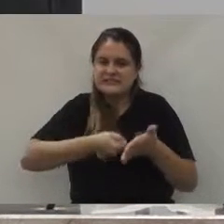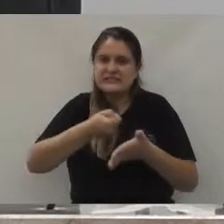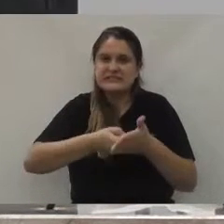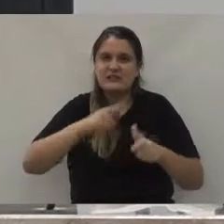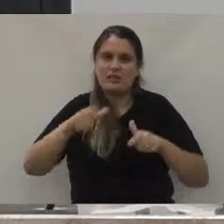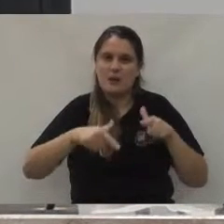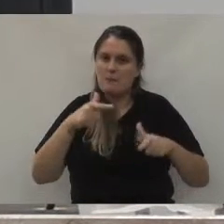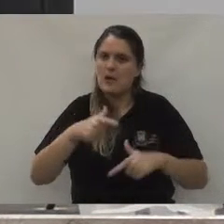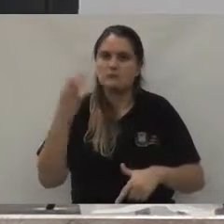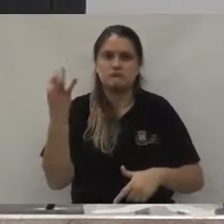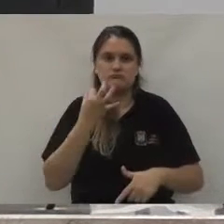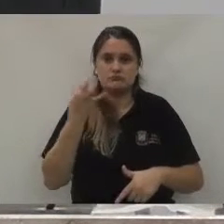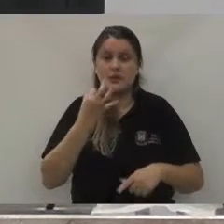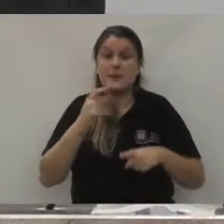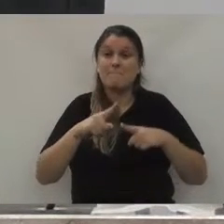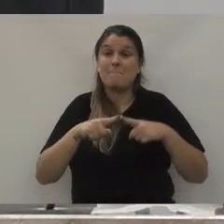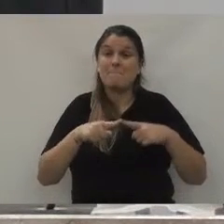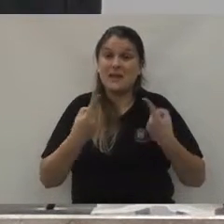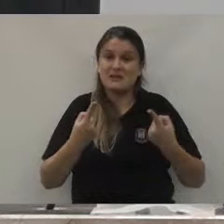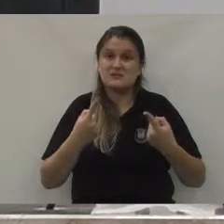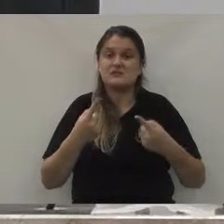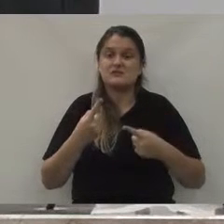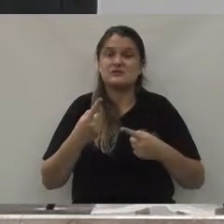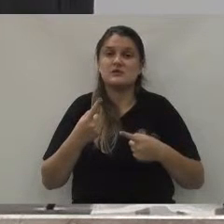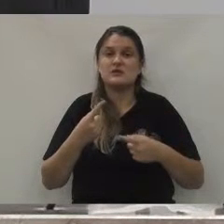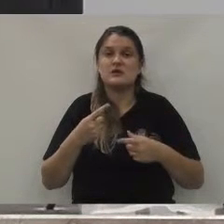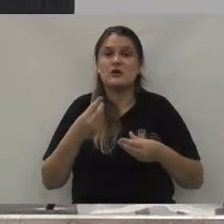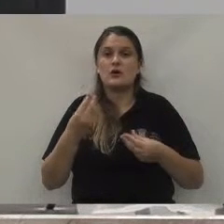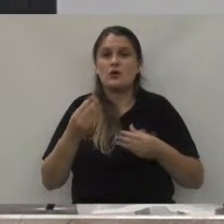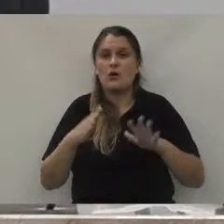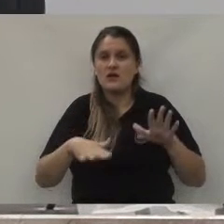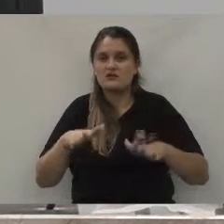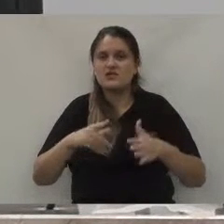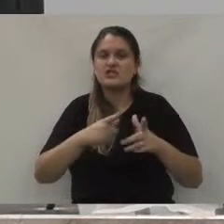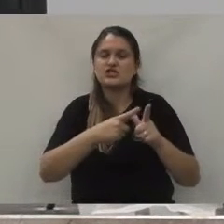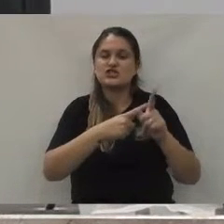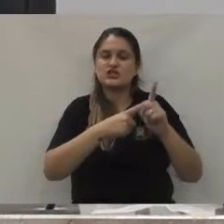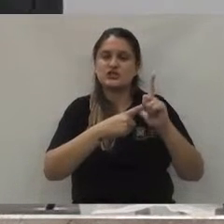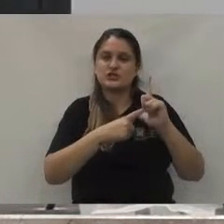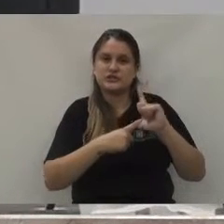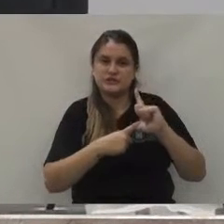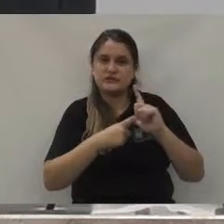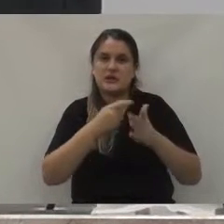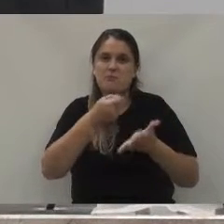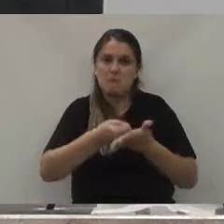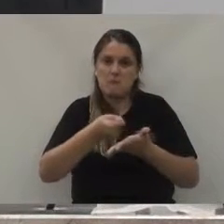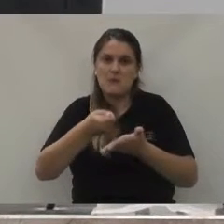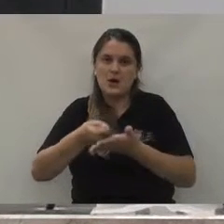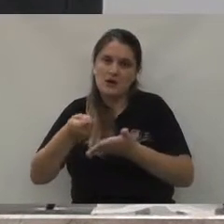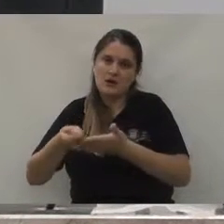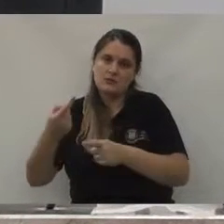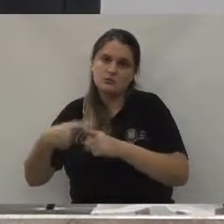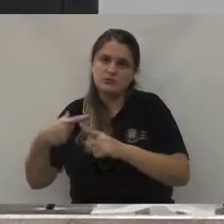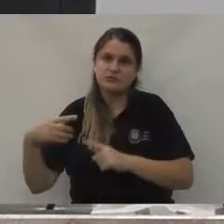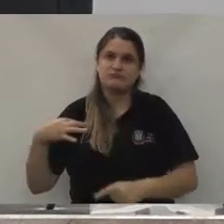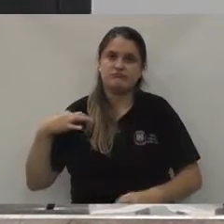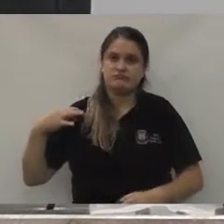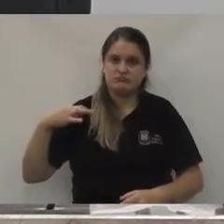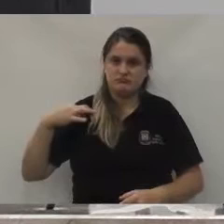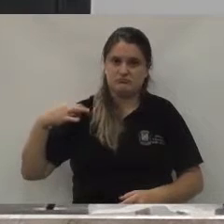um trabalho de excelência mas nem todos sabem o tamanho das contas que elas têm dentro é